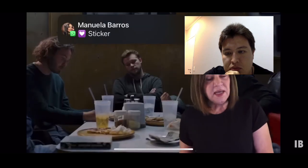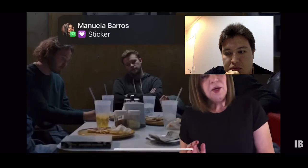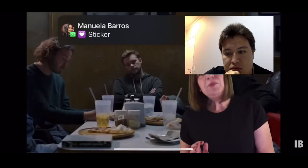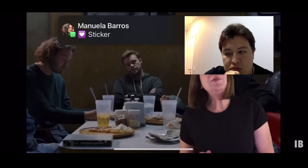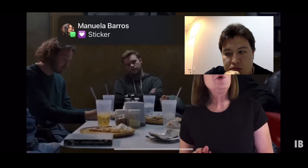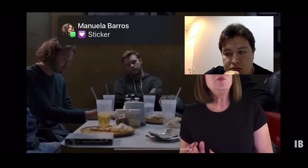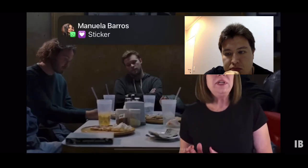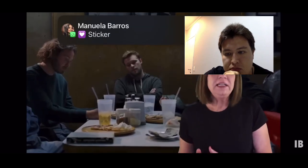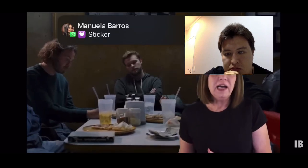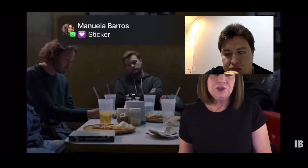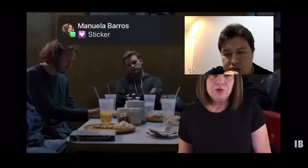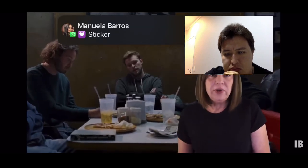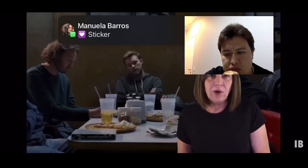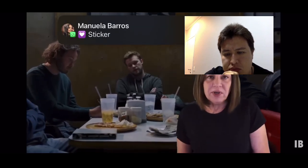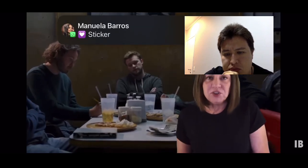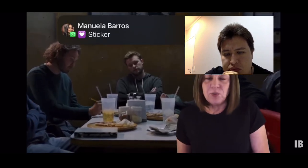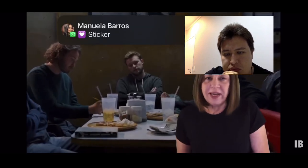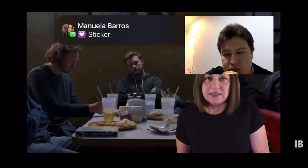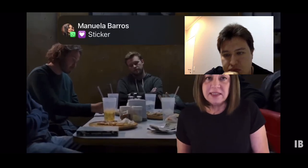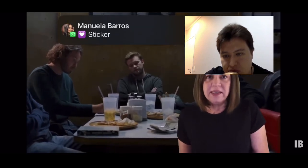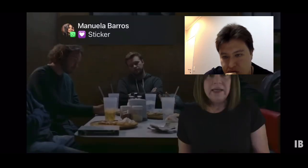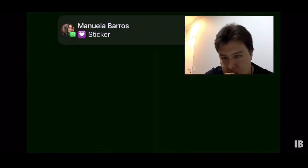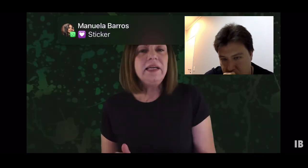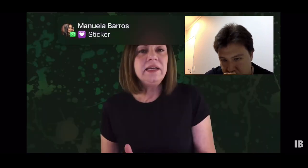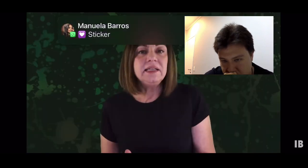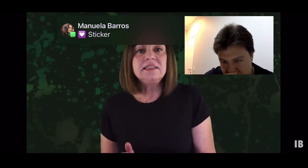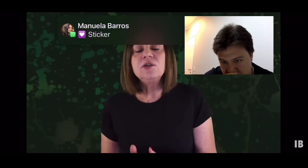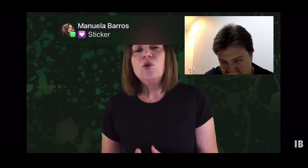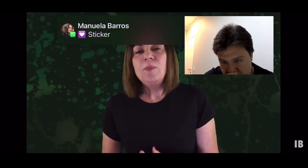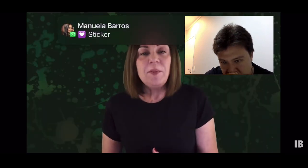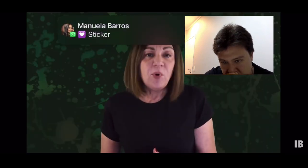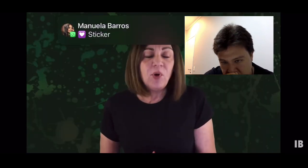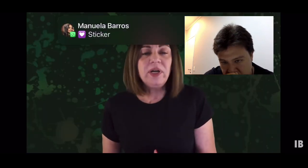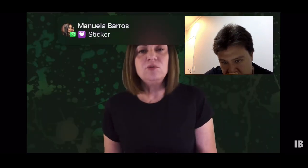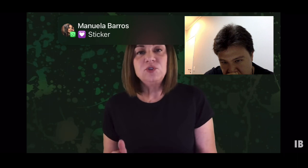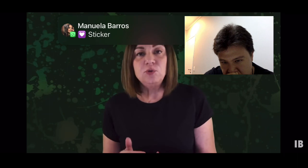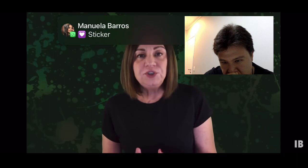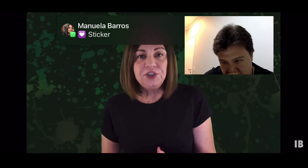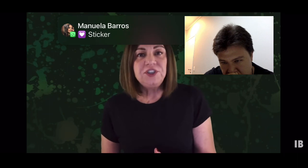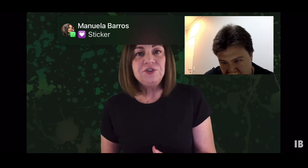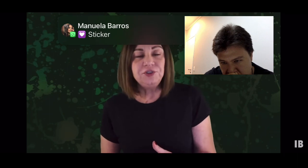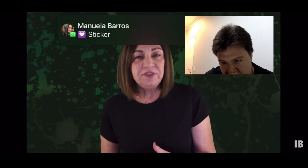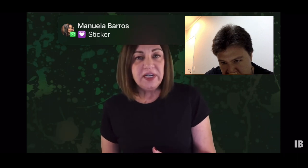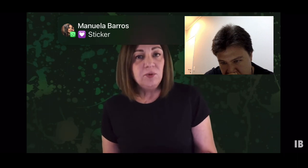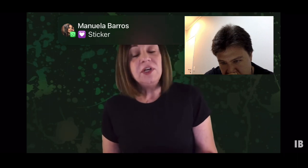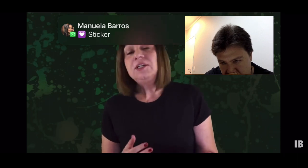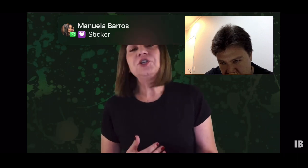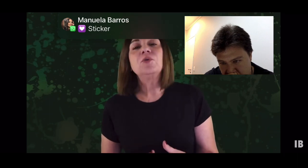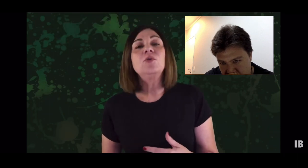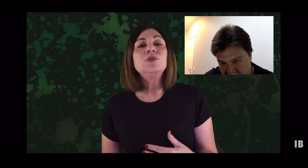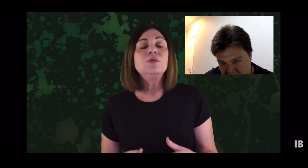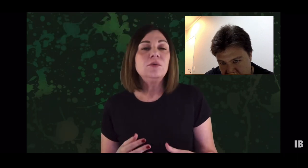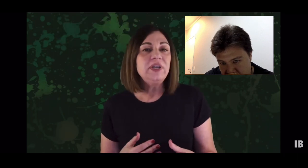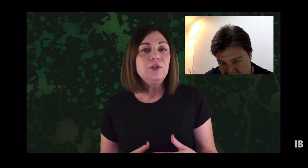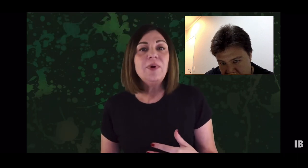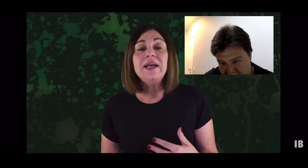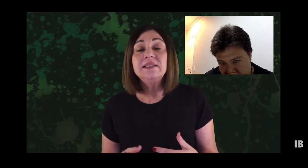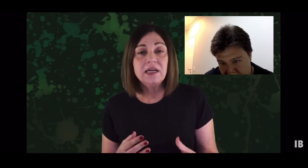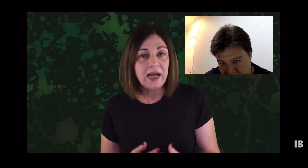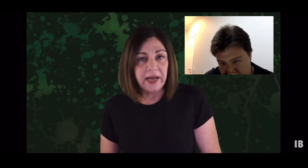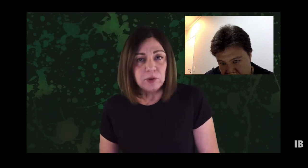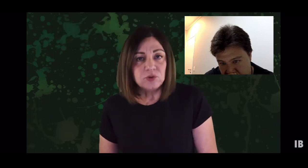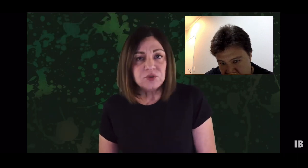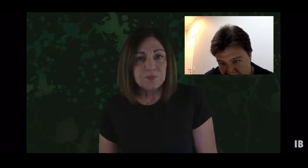homens, para uma comunidade rural na Suécia em que se comemora o solstício de verão de acordo com